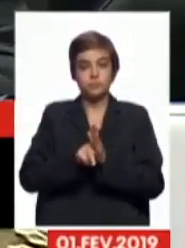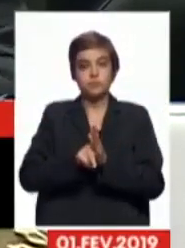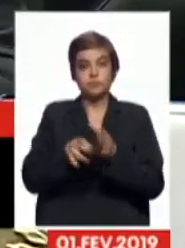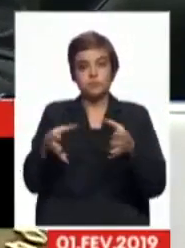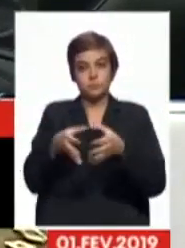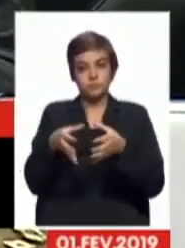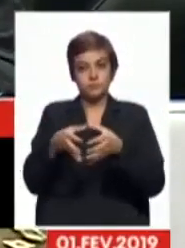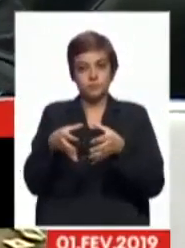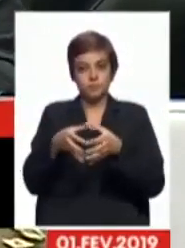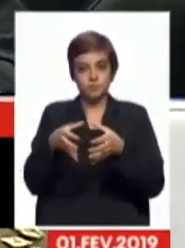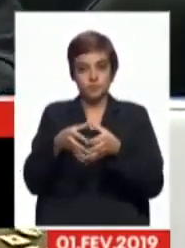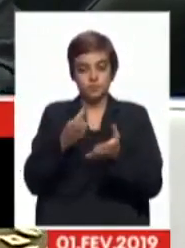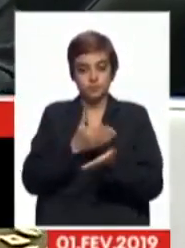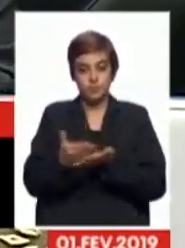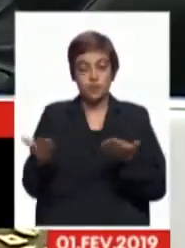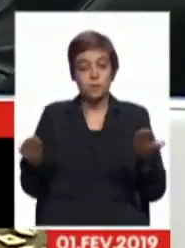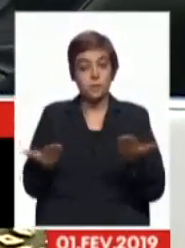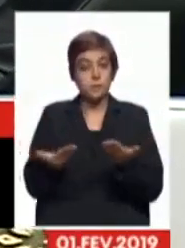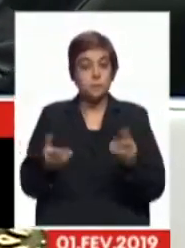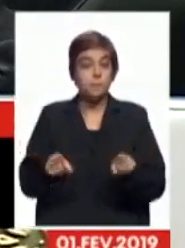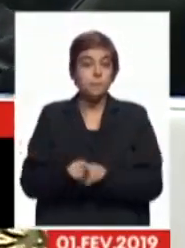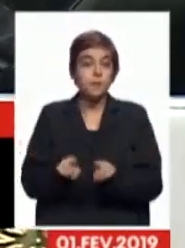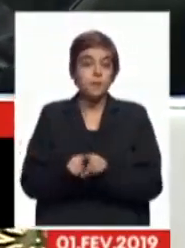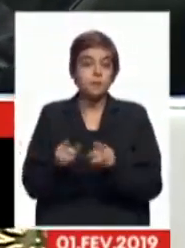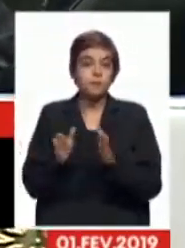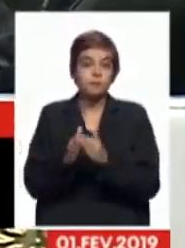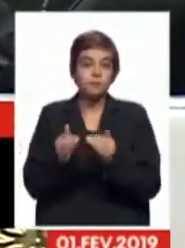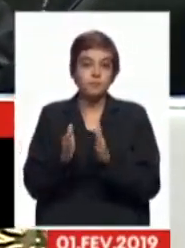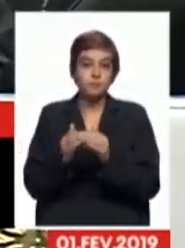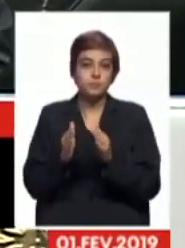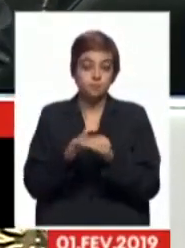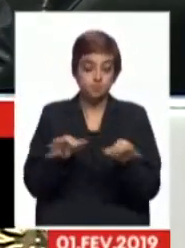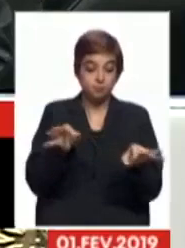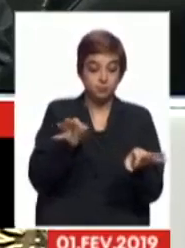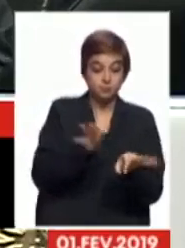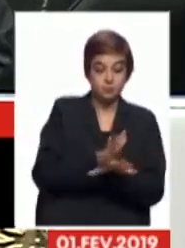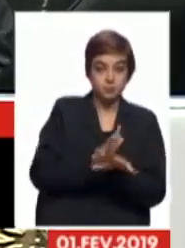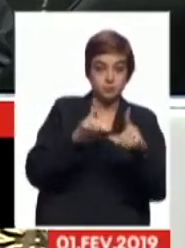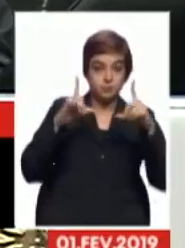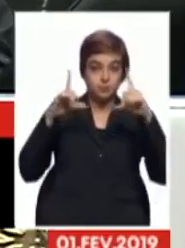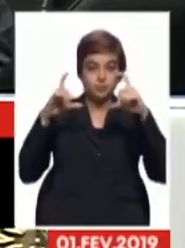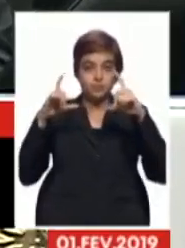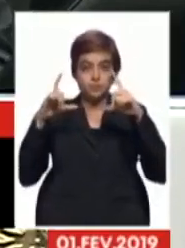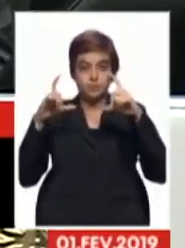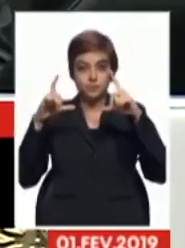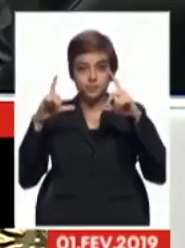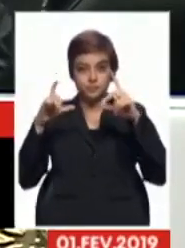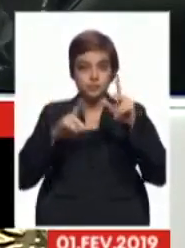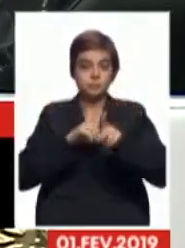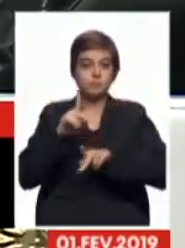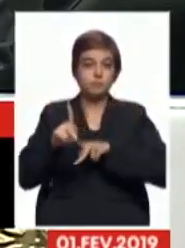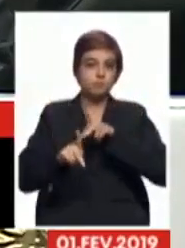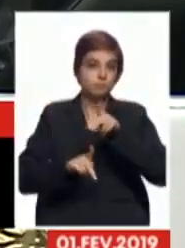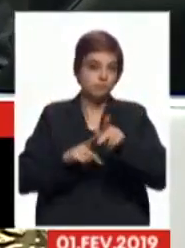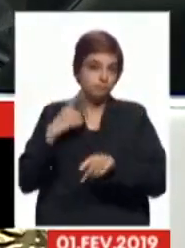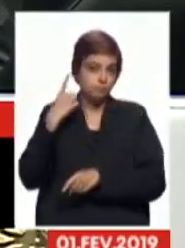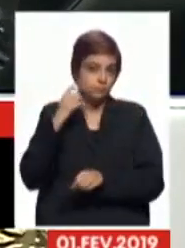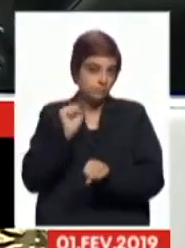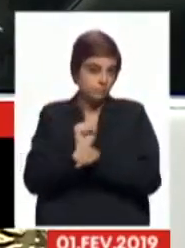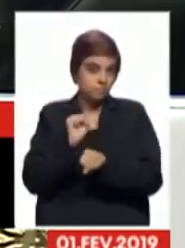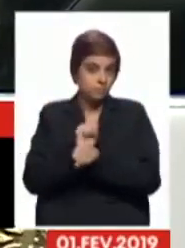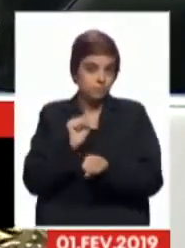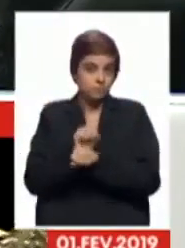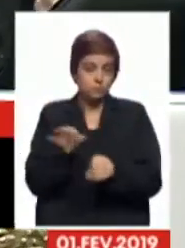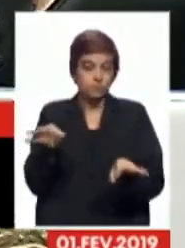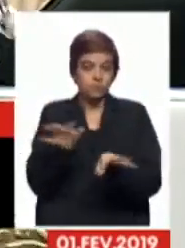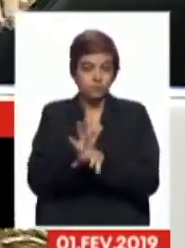A presidência solicita ainda que, após a foto oficial, os parlamentares aguardem o encerramento da